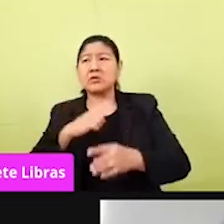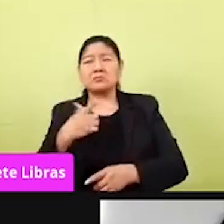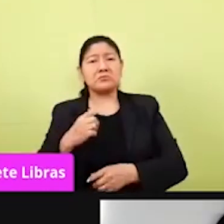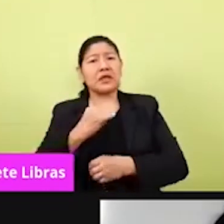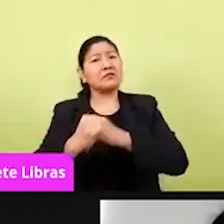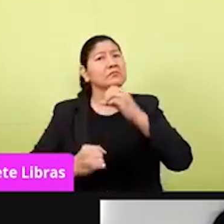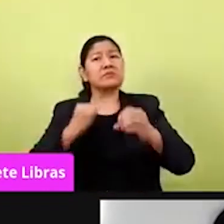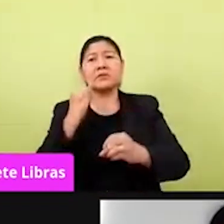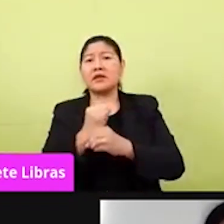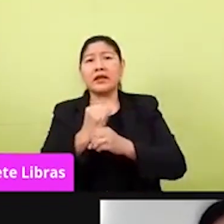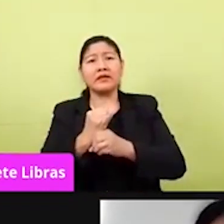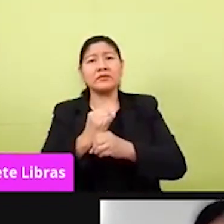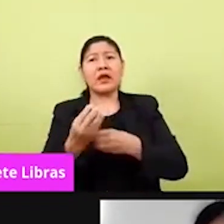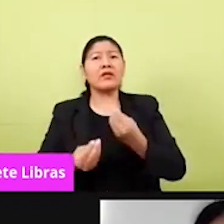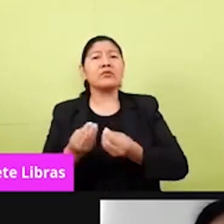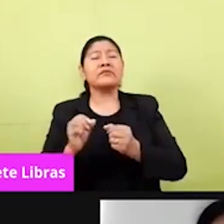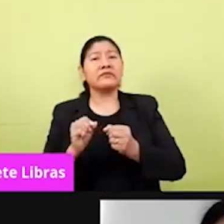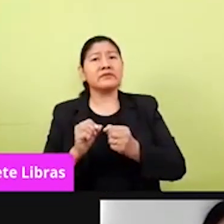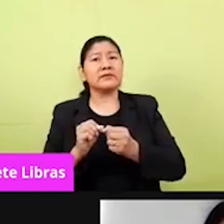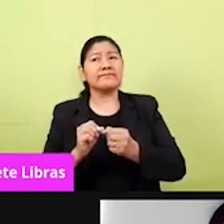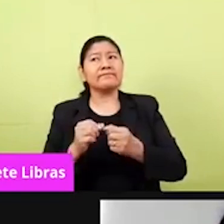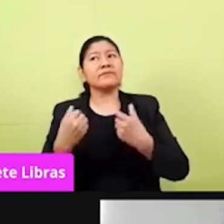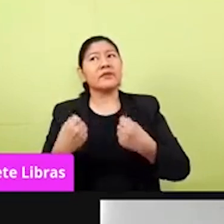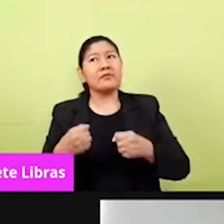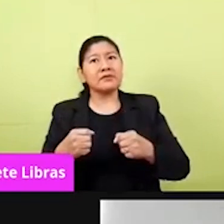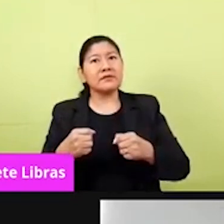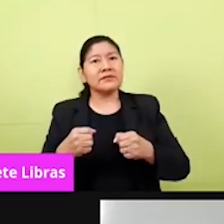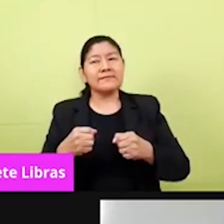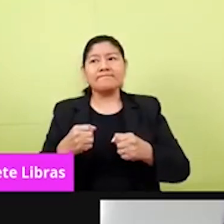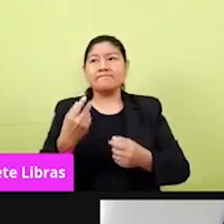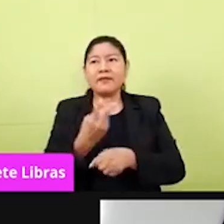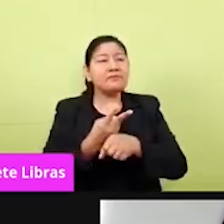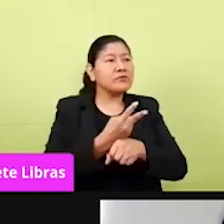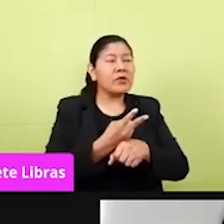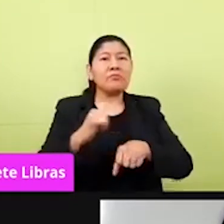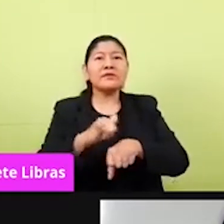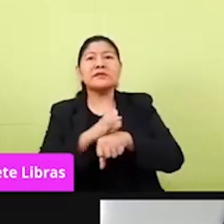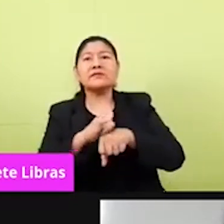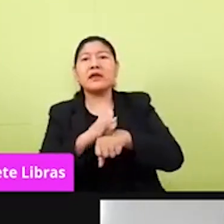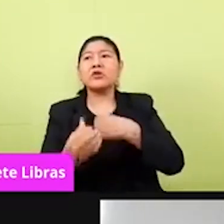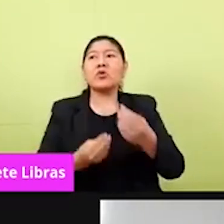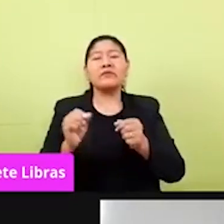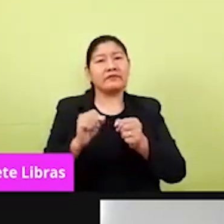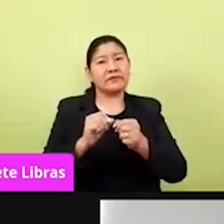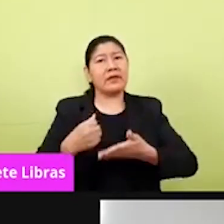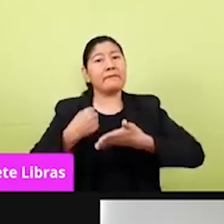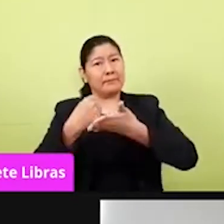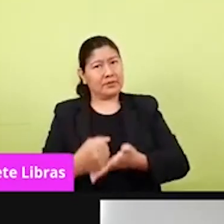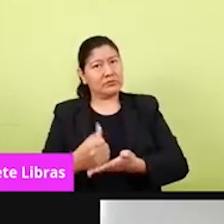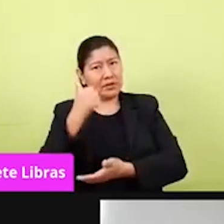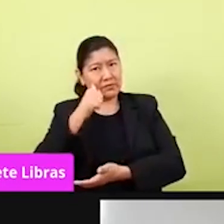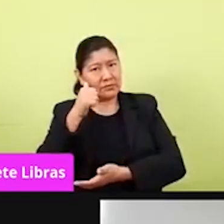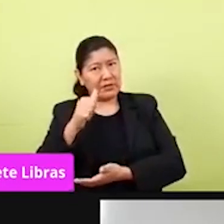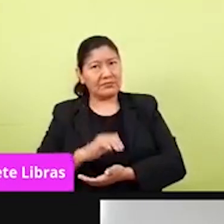Nem todas têm esse acesso à internet, nem todas têm conhecimento sobre como acessar, né, essas